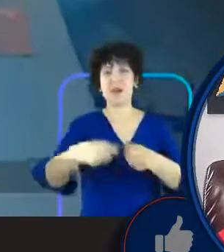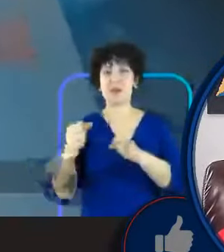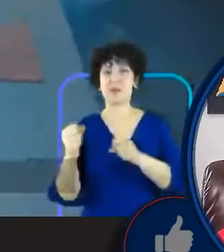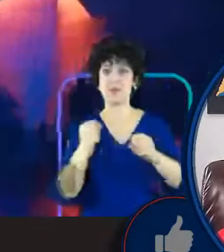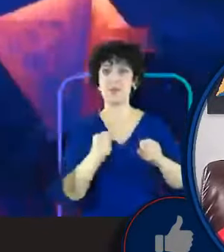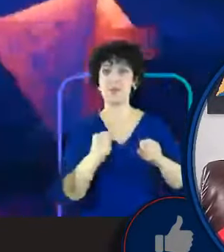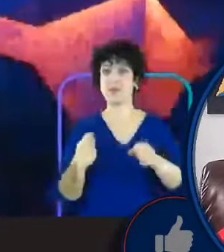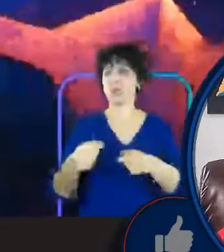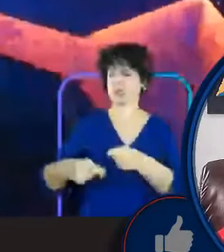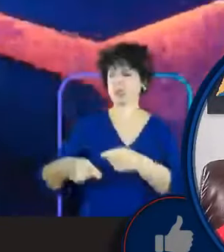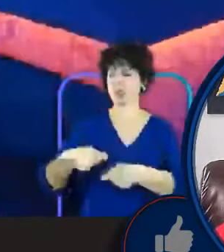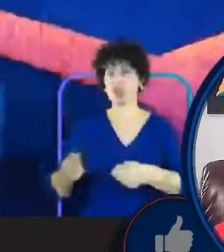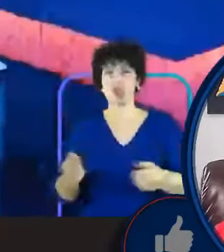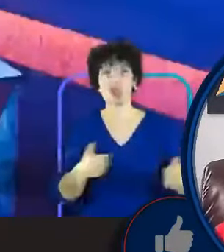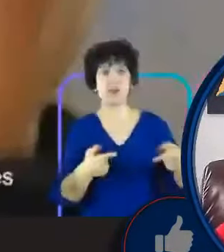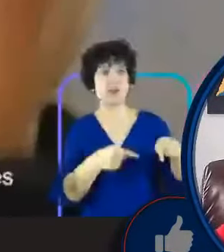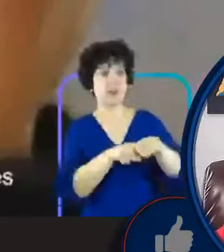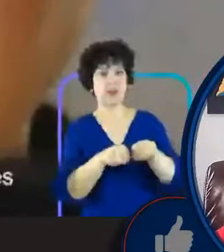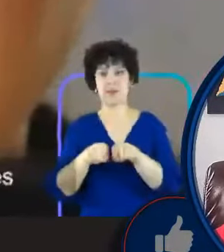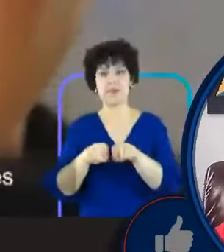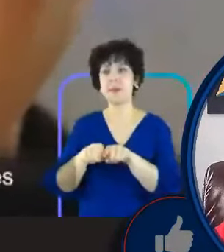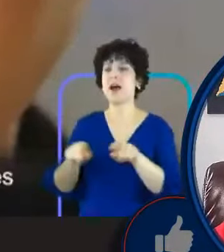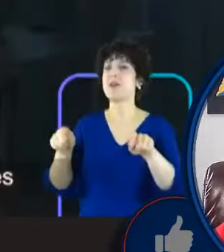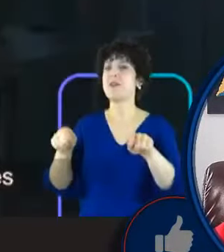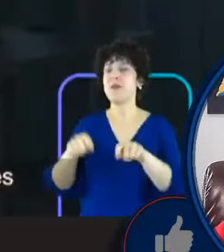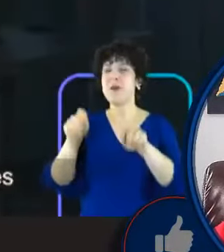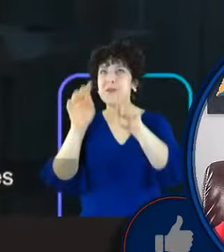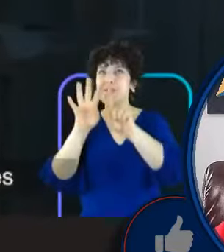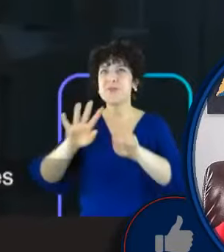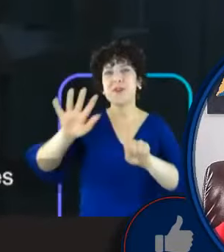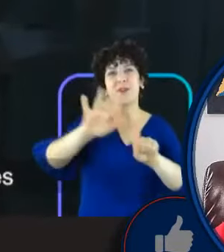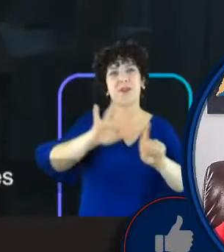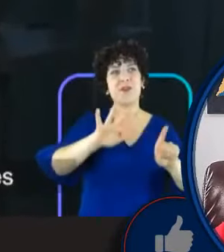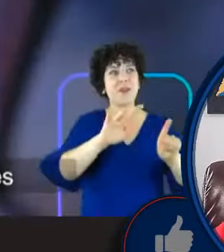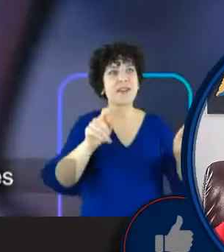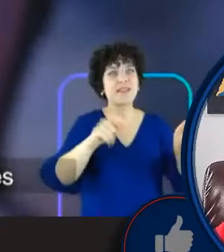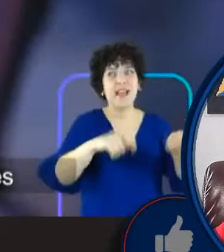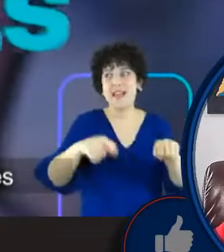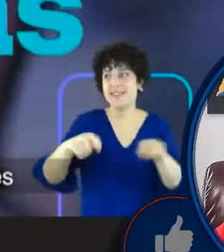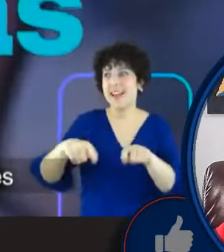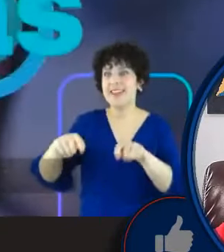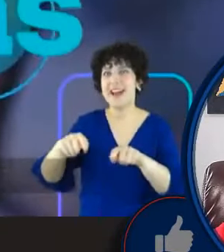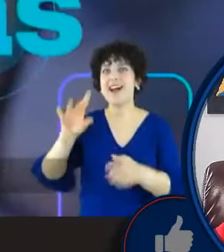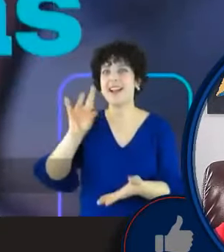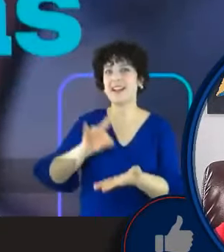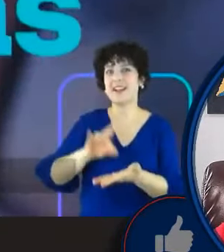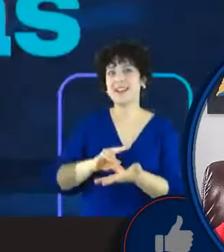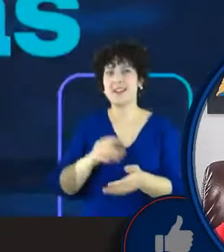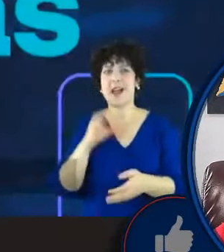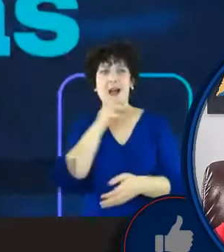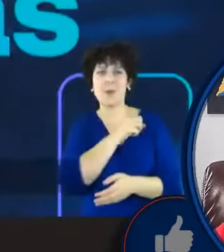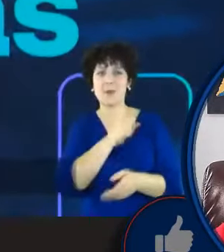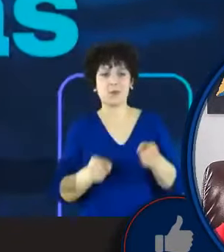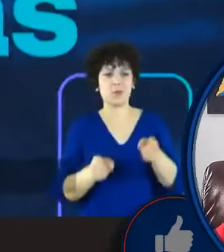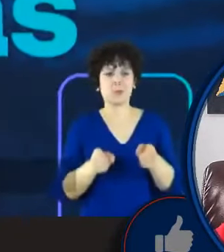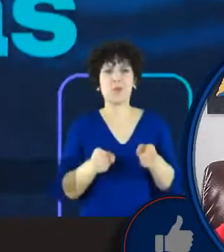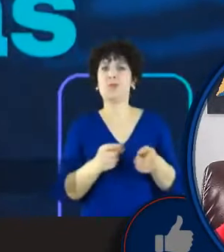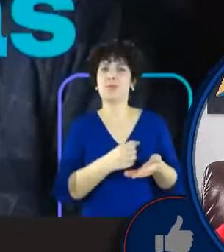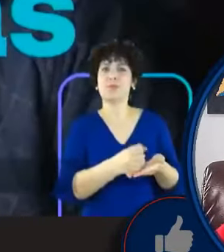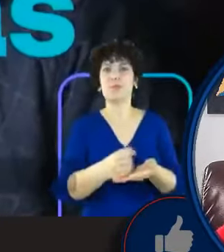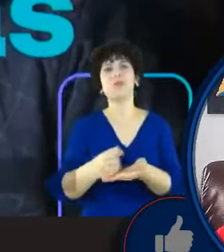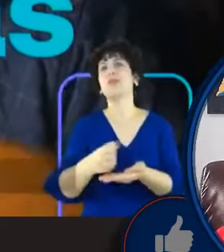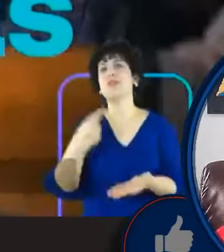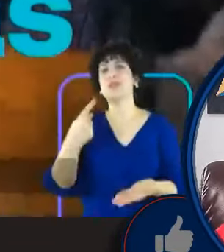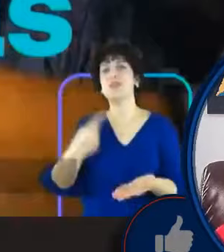próximas apresentações do Investor Day, tá bom? Vou até voltar aqui o áudio desse merchanzinho aqui deles. Que viabiliza